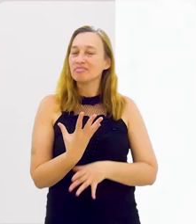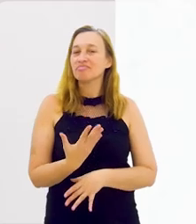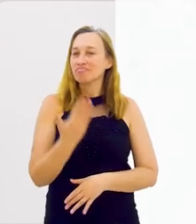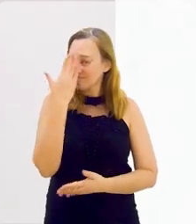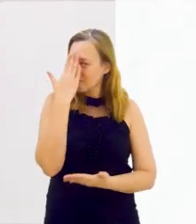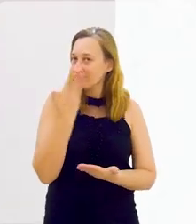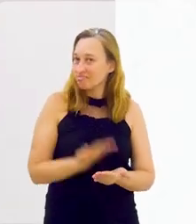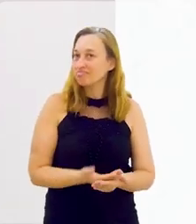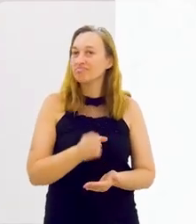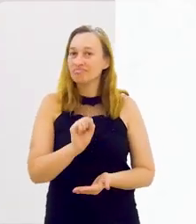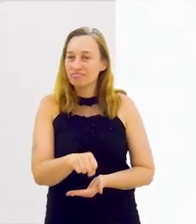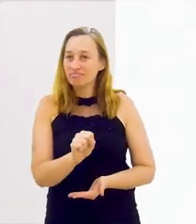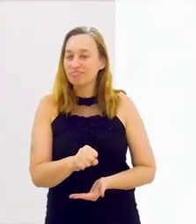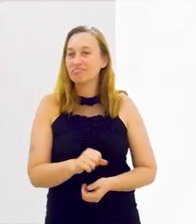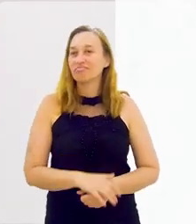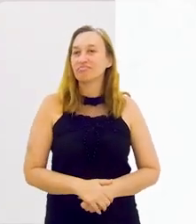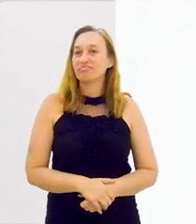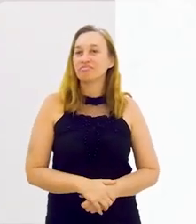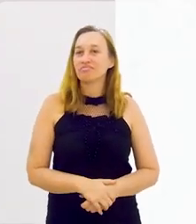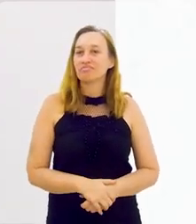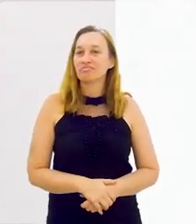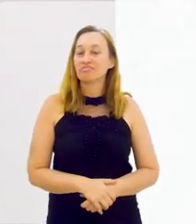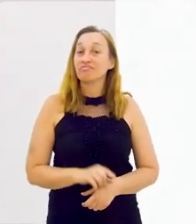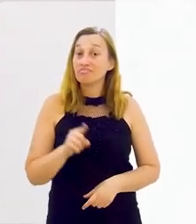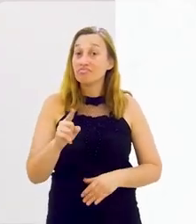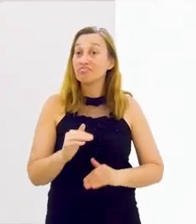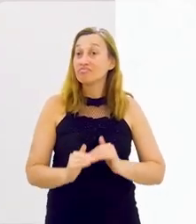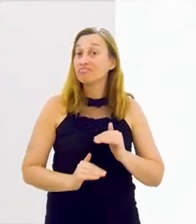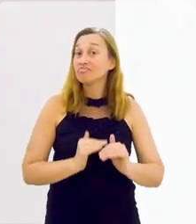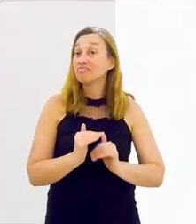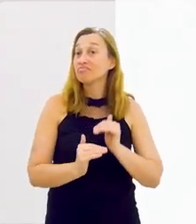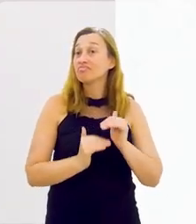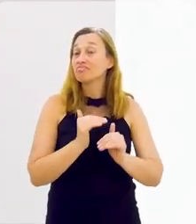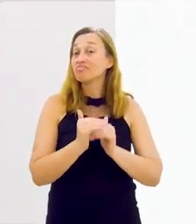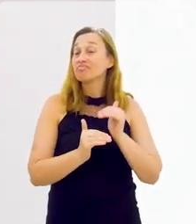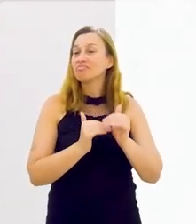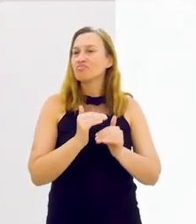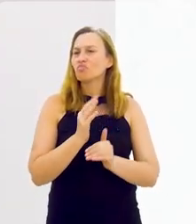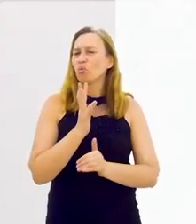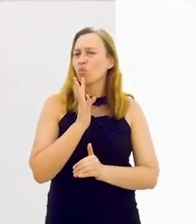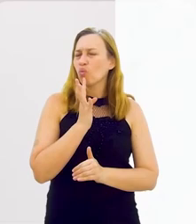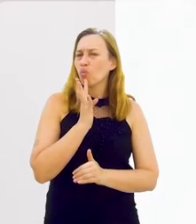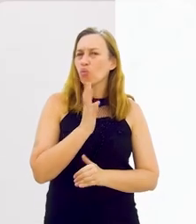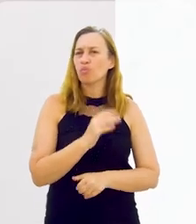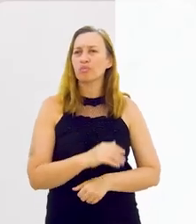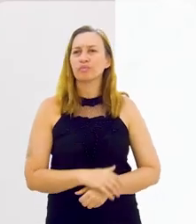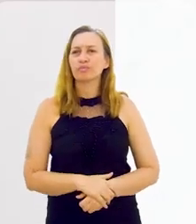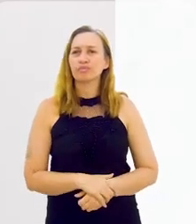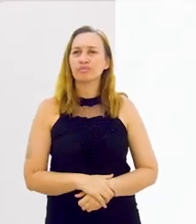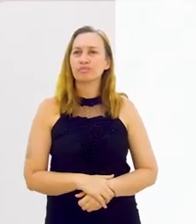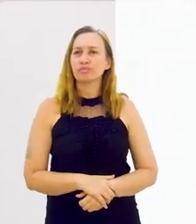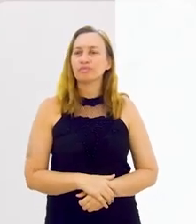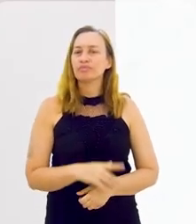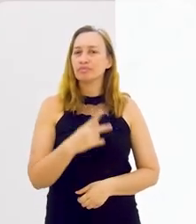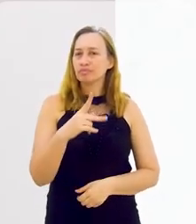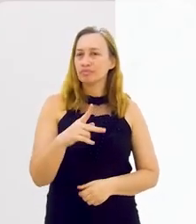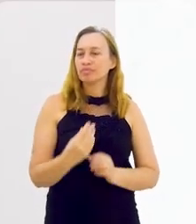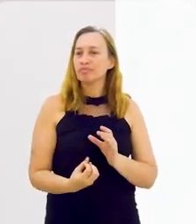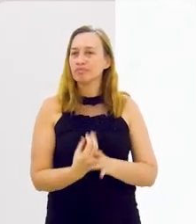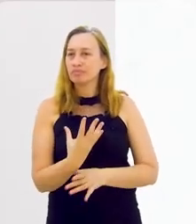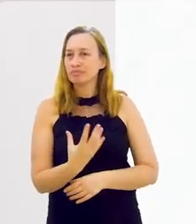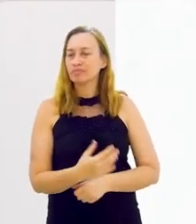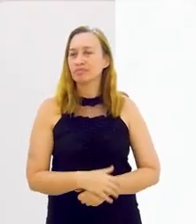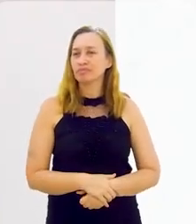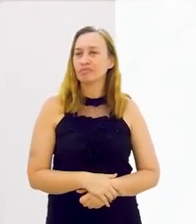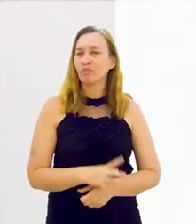criativa. E acredito que sim, através de você desenvolvendo, conhecendo a